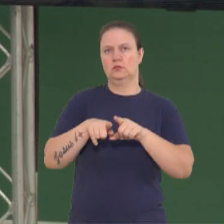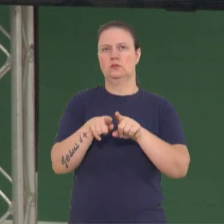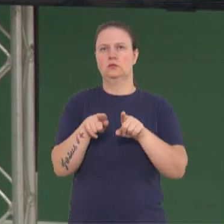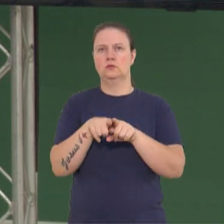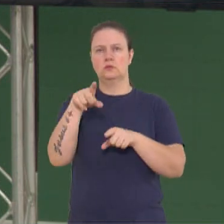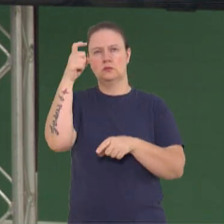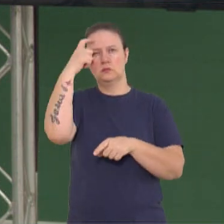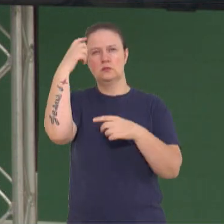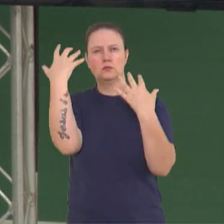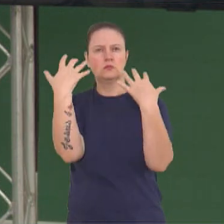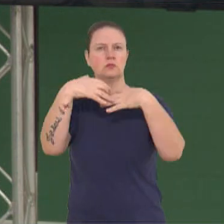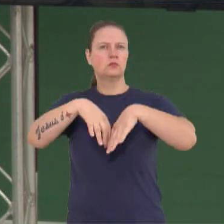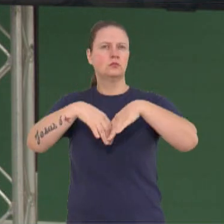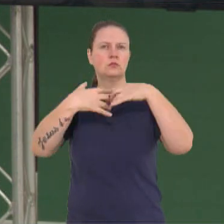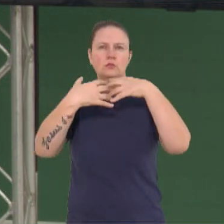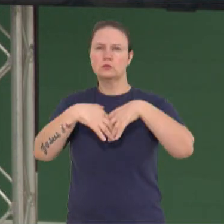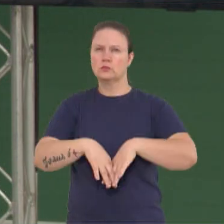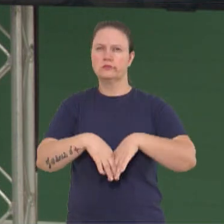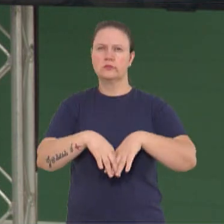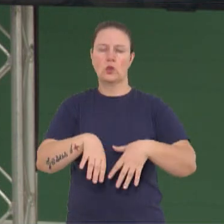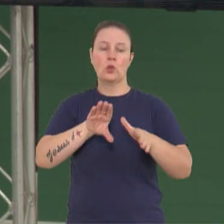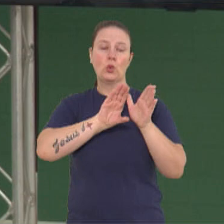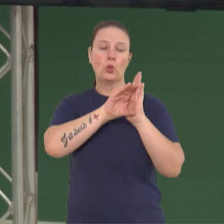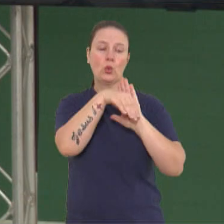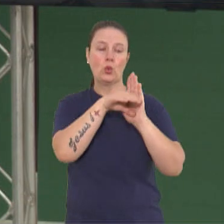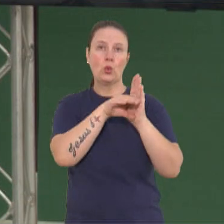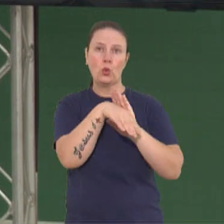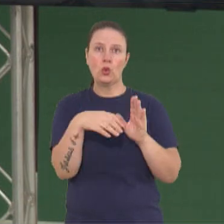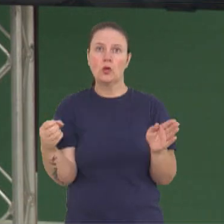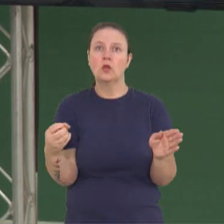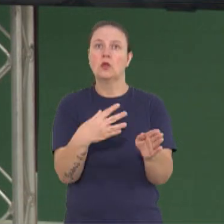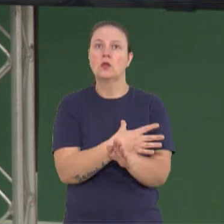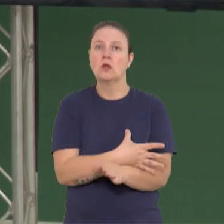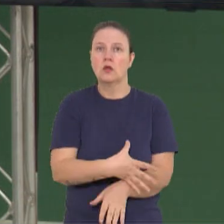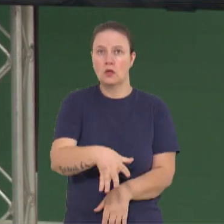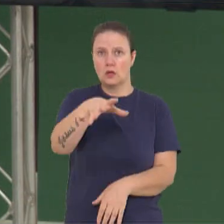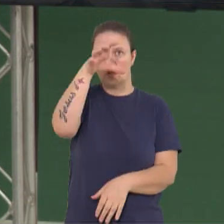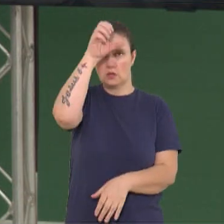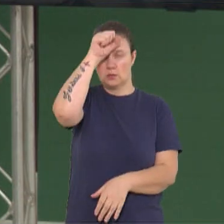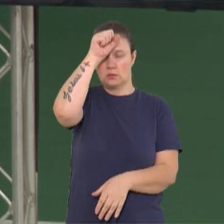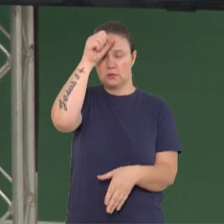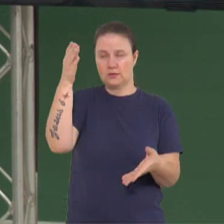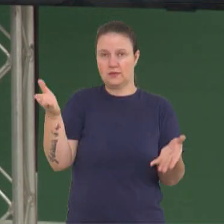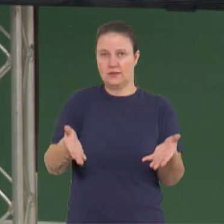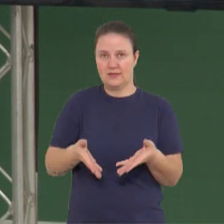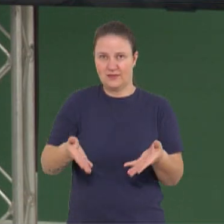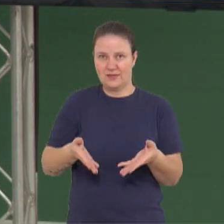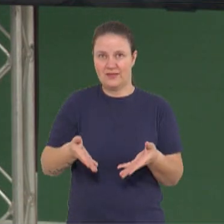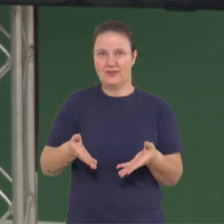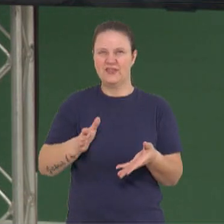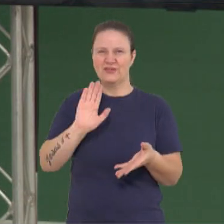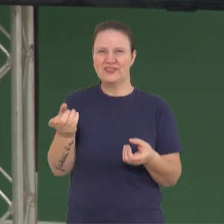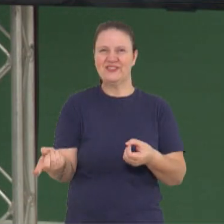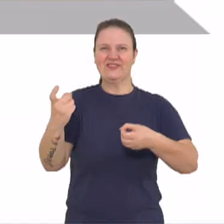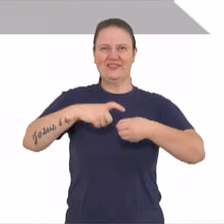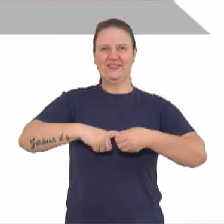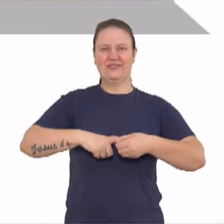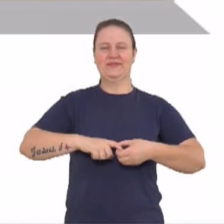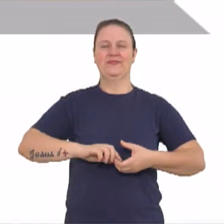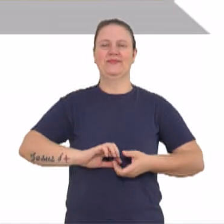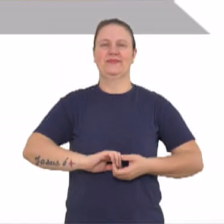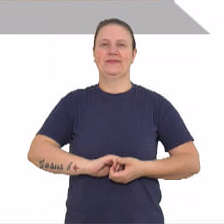para refletir e fixar os conceitos novos aprendidos agora. Já voltamos.